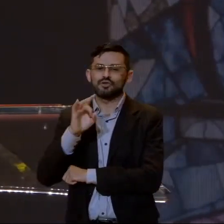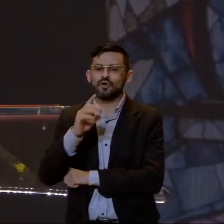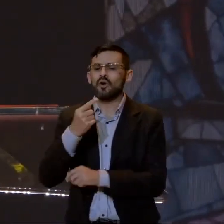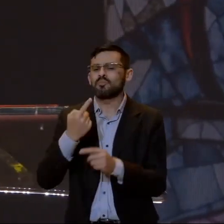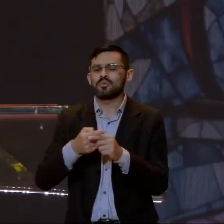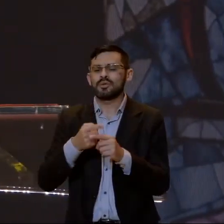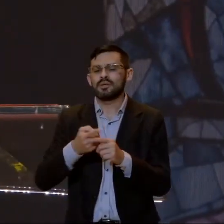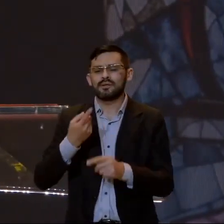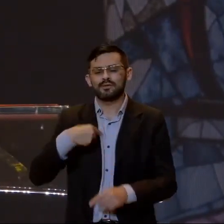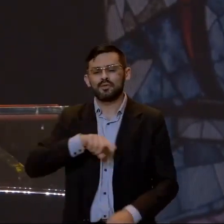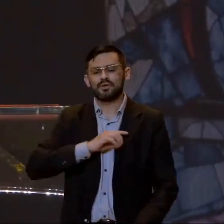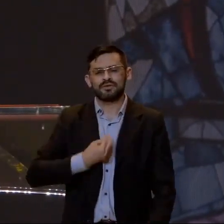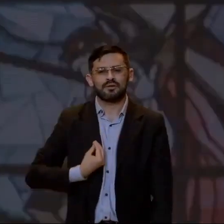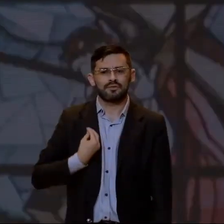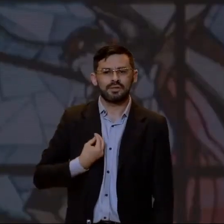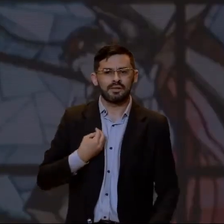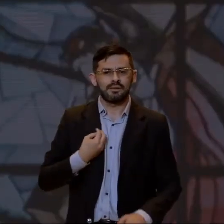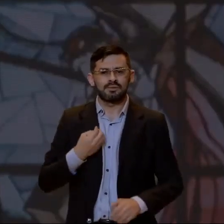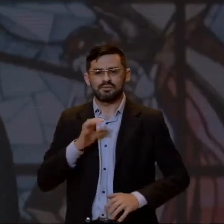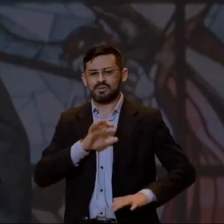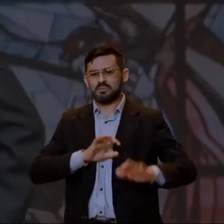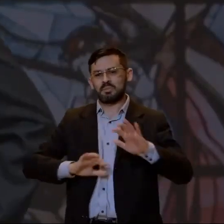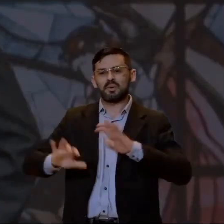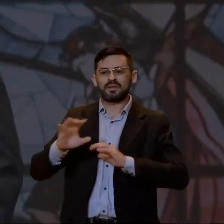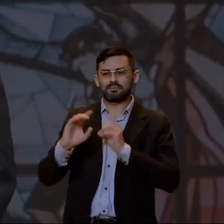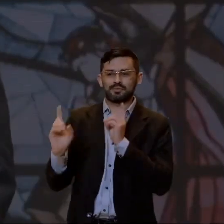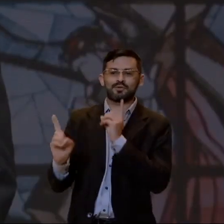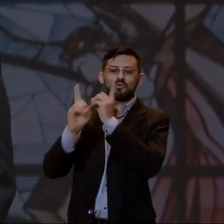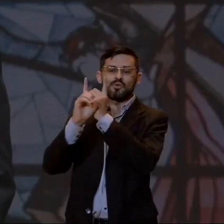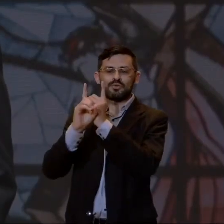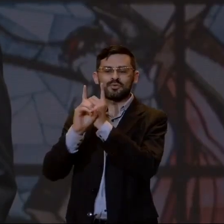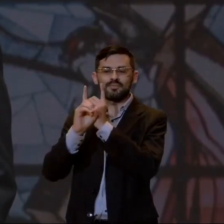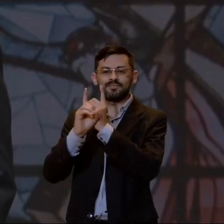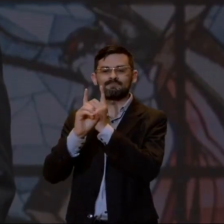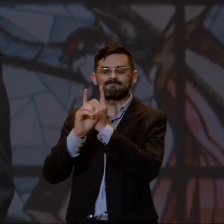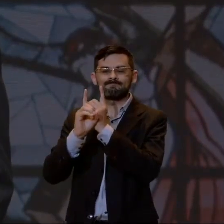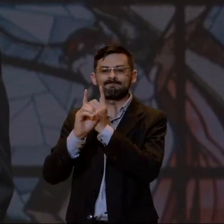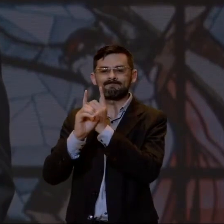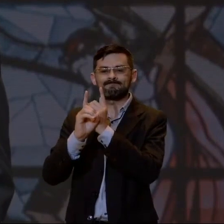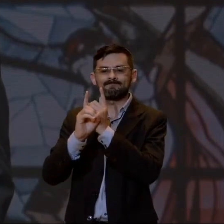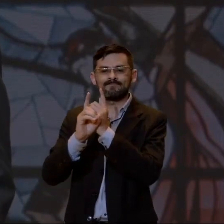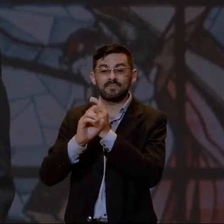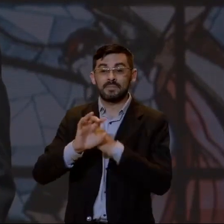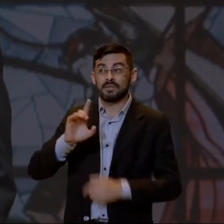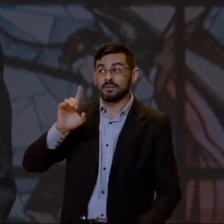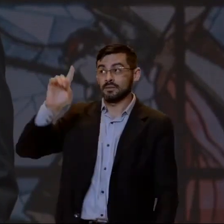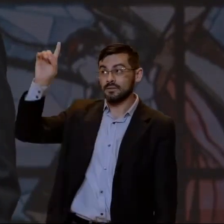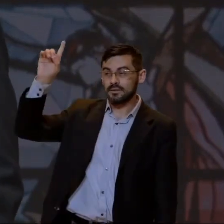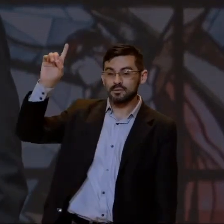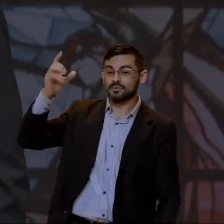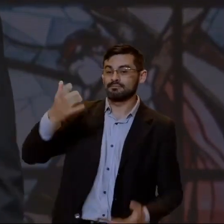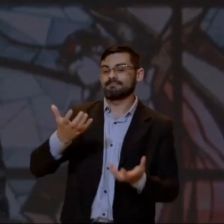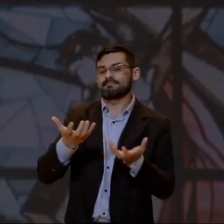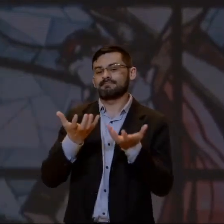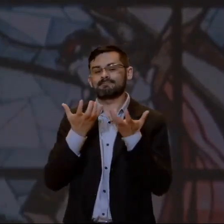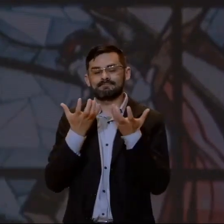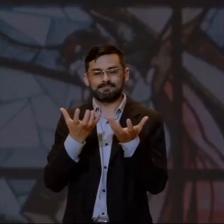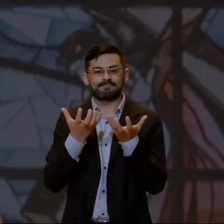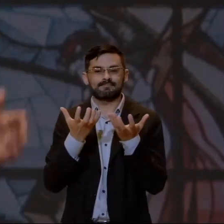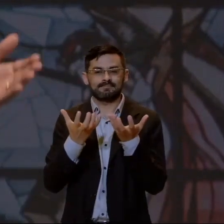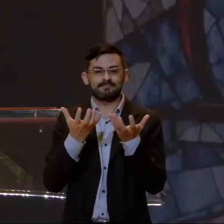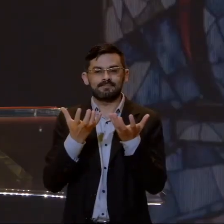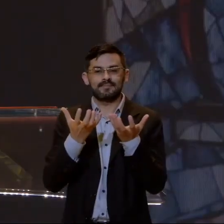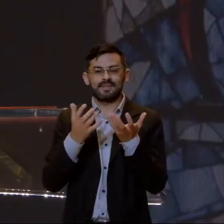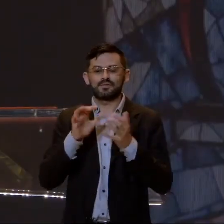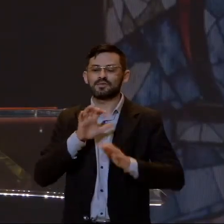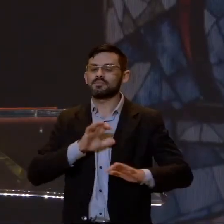nossa vida não está preparada para esse encontro, entende? Deus quer